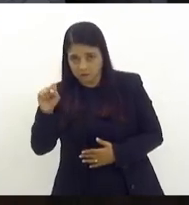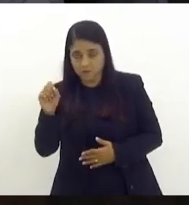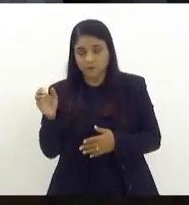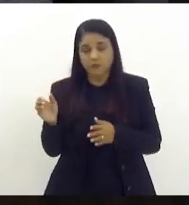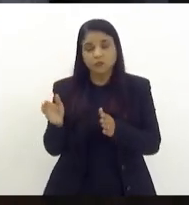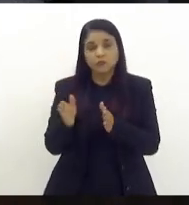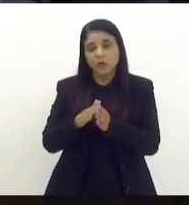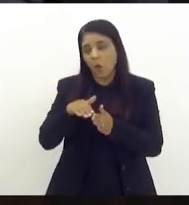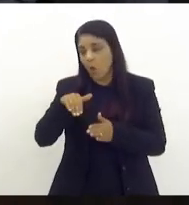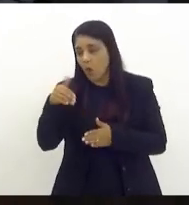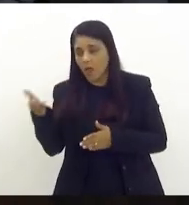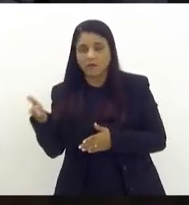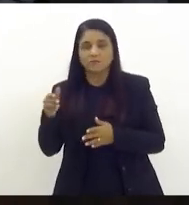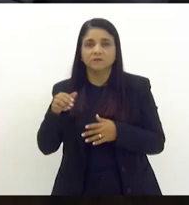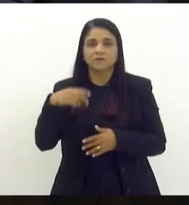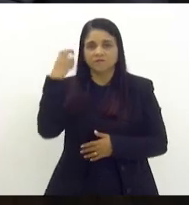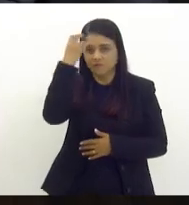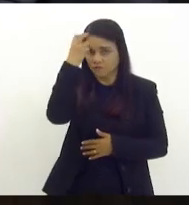e parabéns